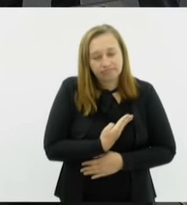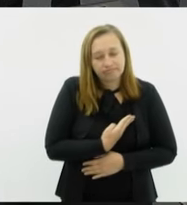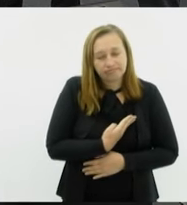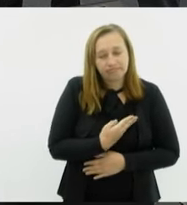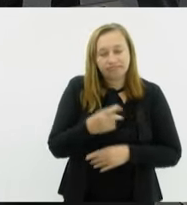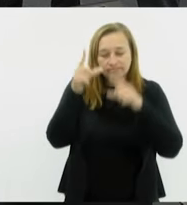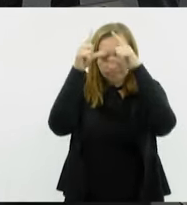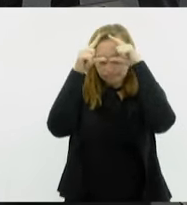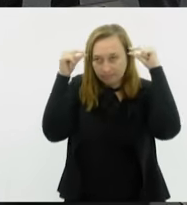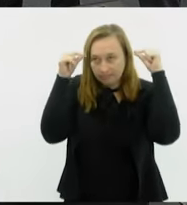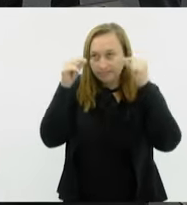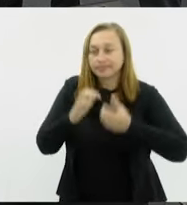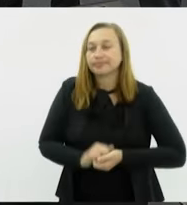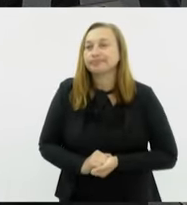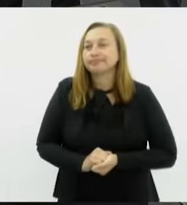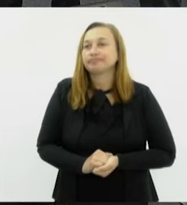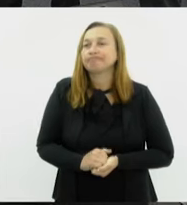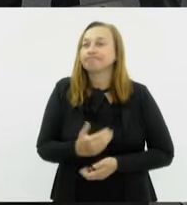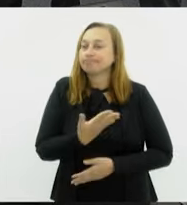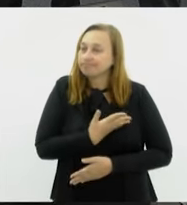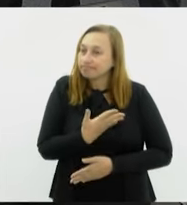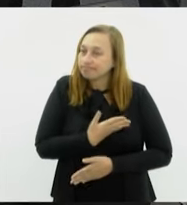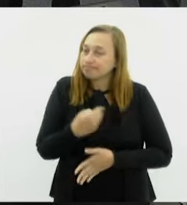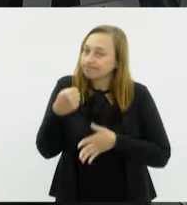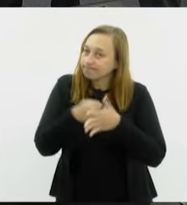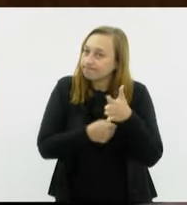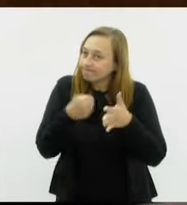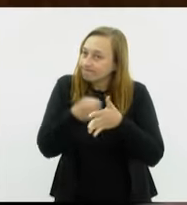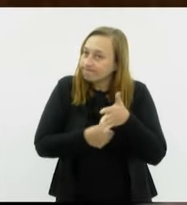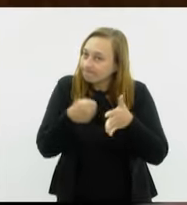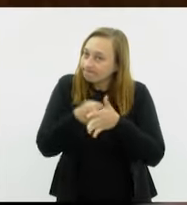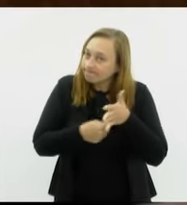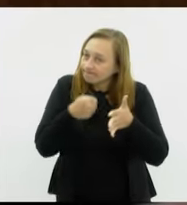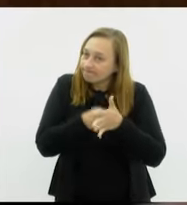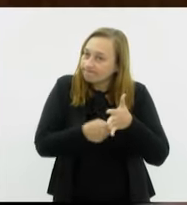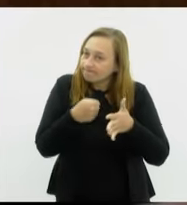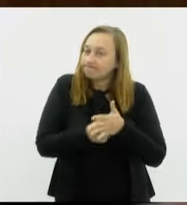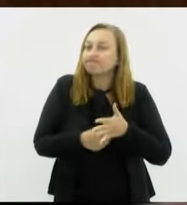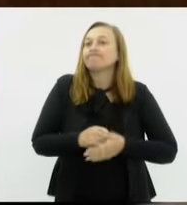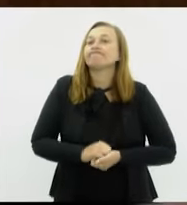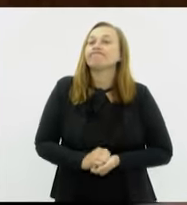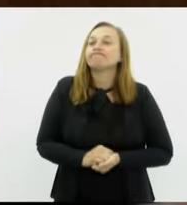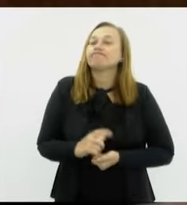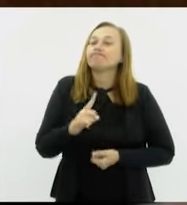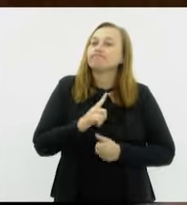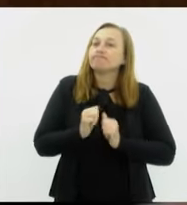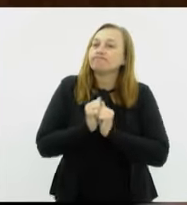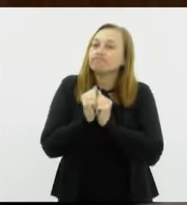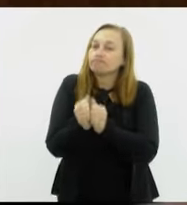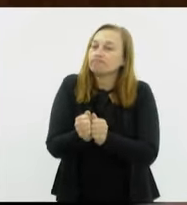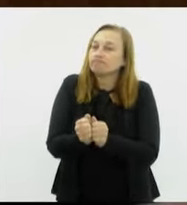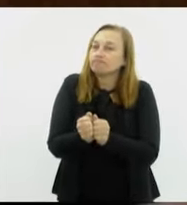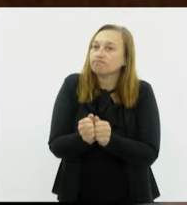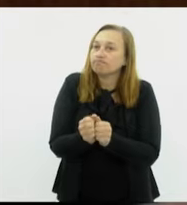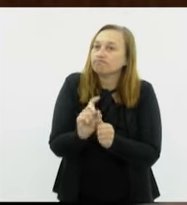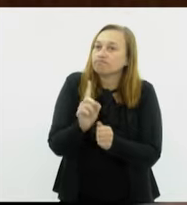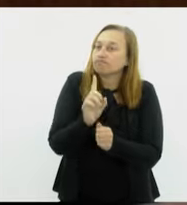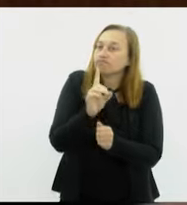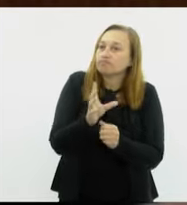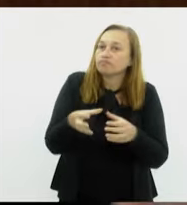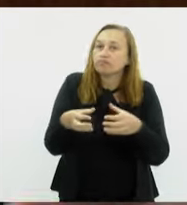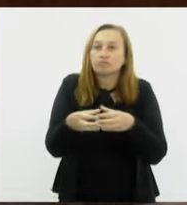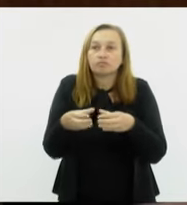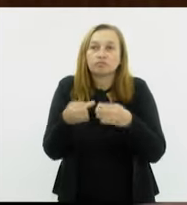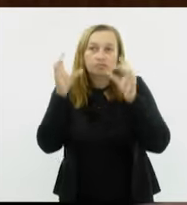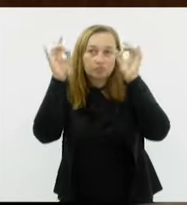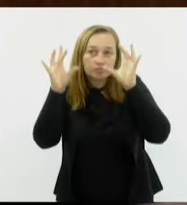enfermeira Rejane, que foi uma companheira combativa, lutadora. Estivemos juntas, não só em comissões especiais,